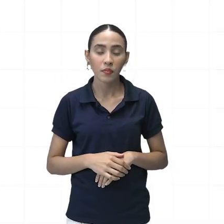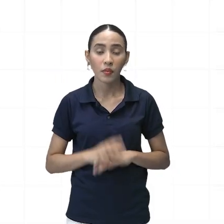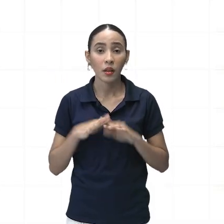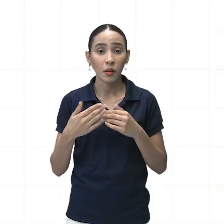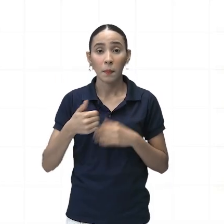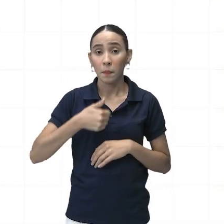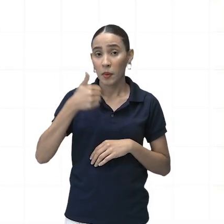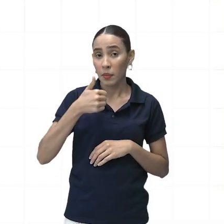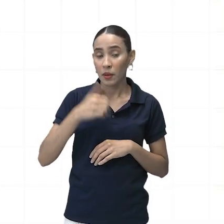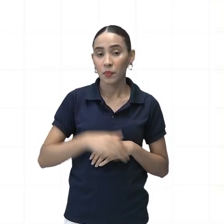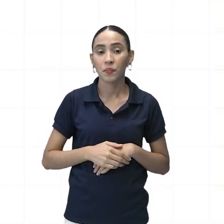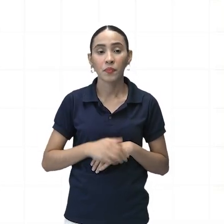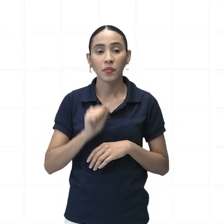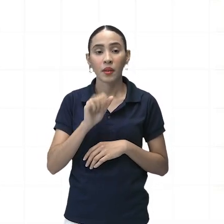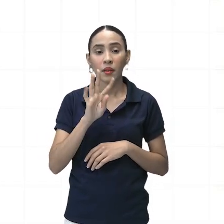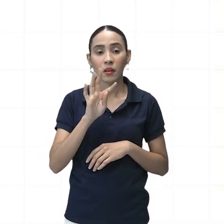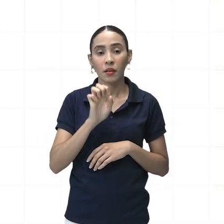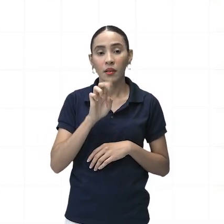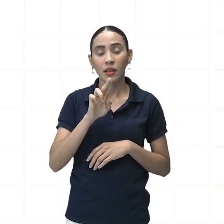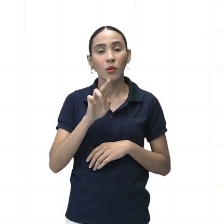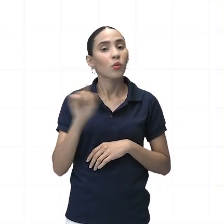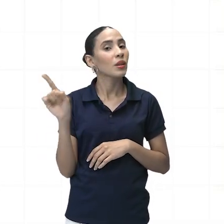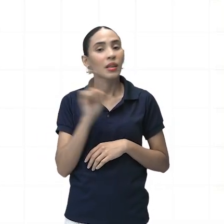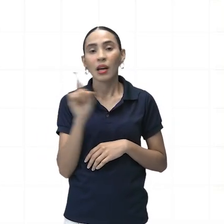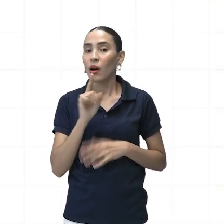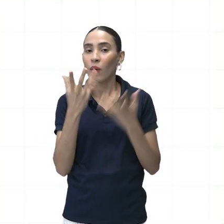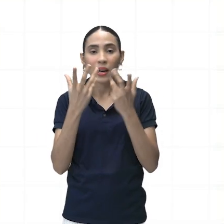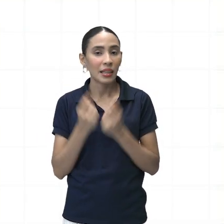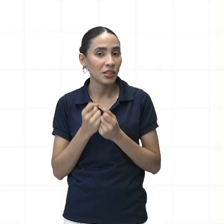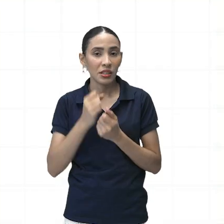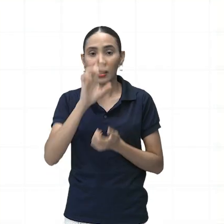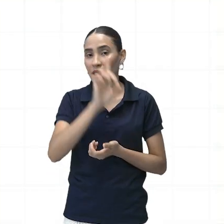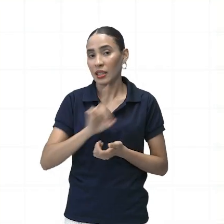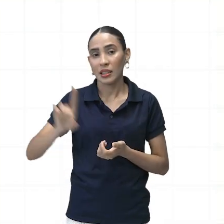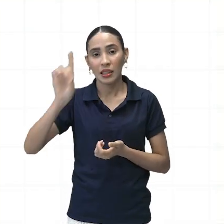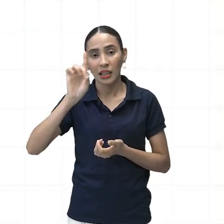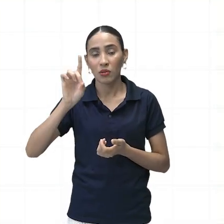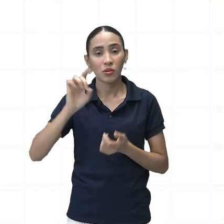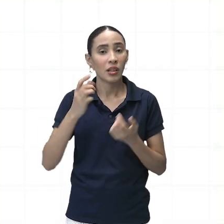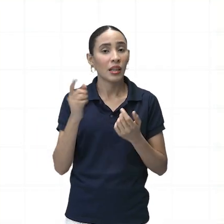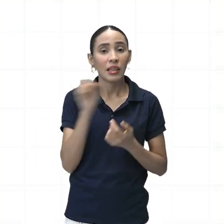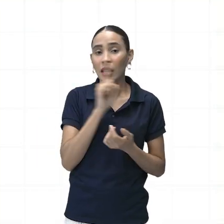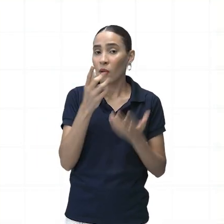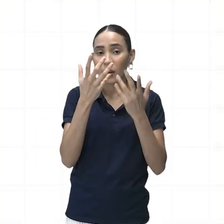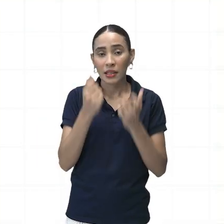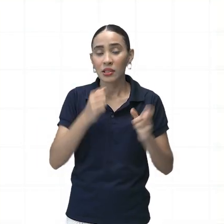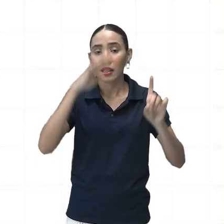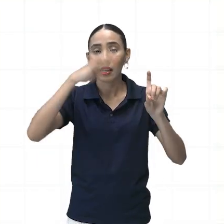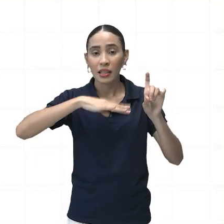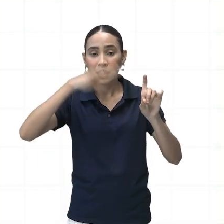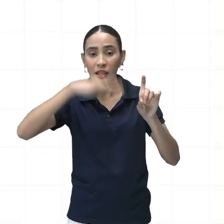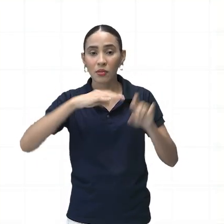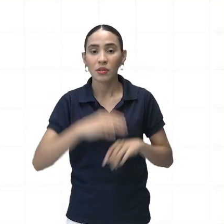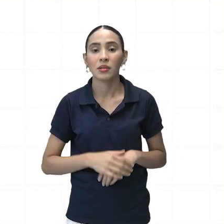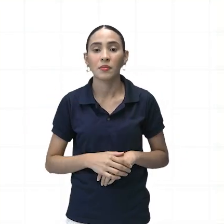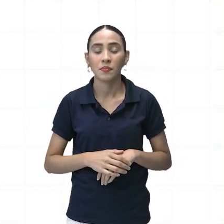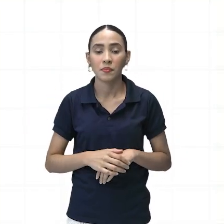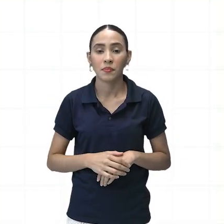Primeira coisa, o ateu ele não acredita em Deus ou na transcendência e nega a existência do transcendente.